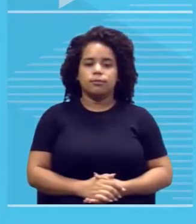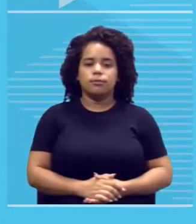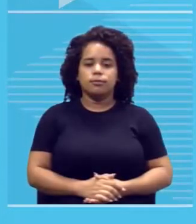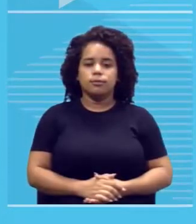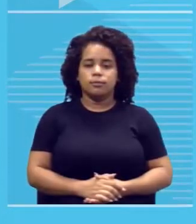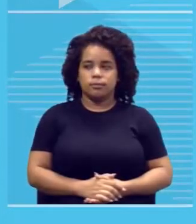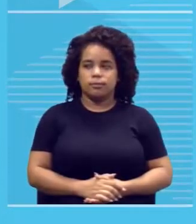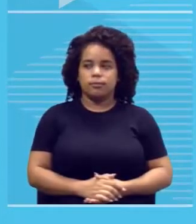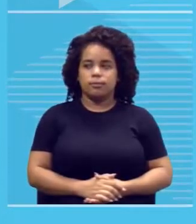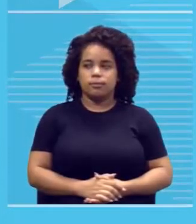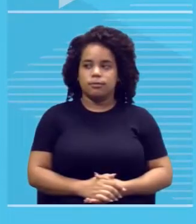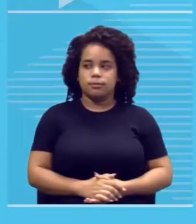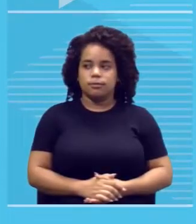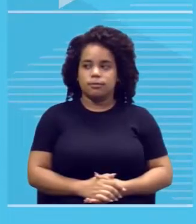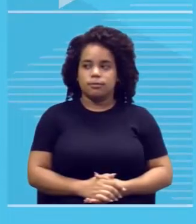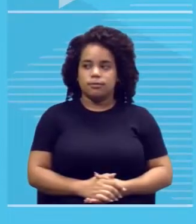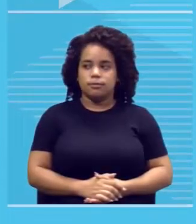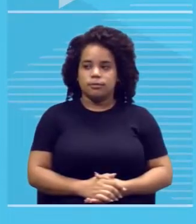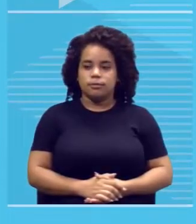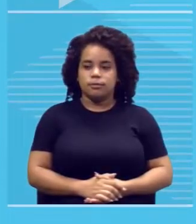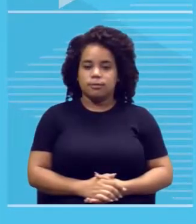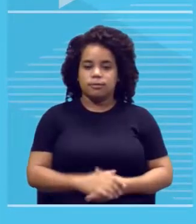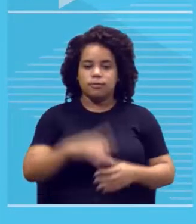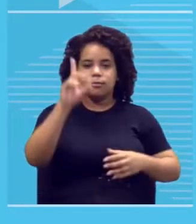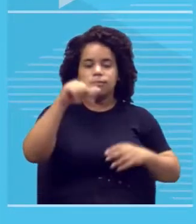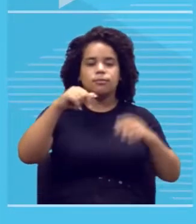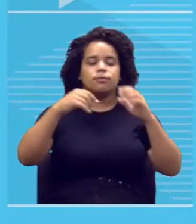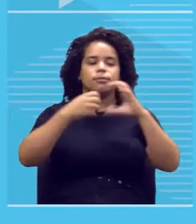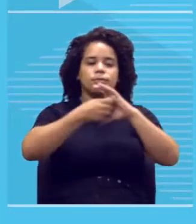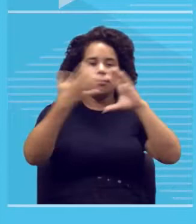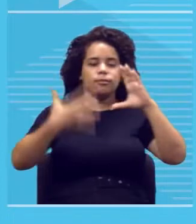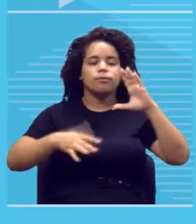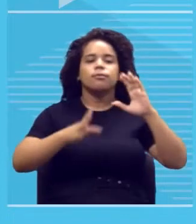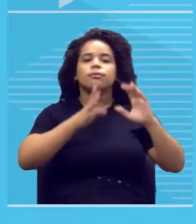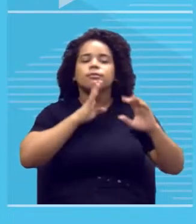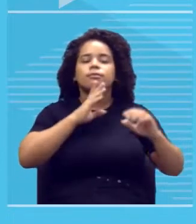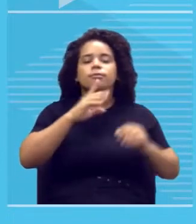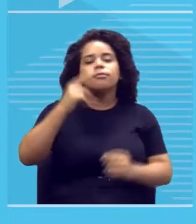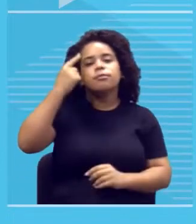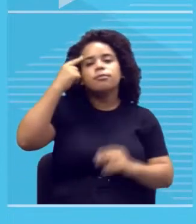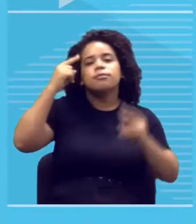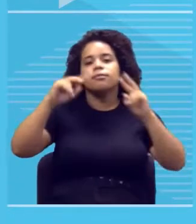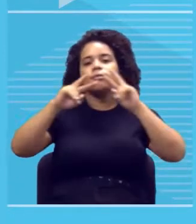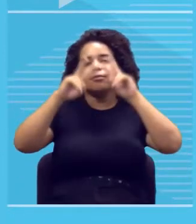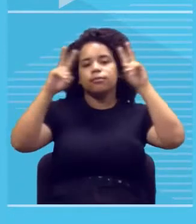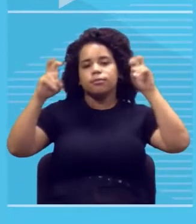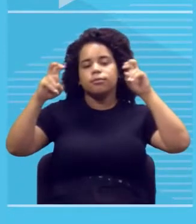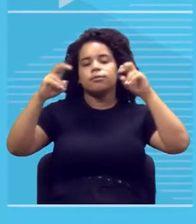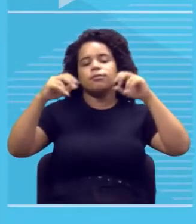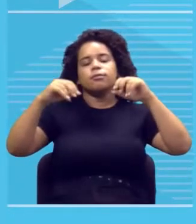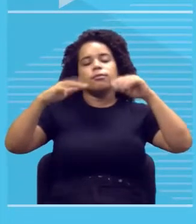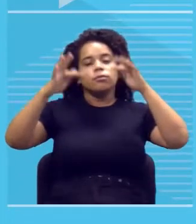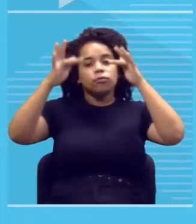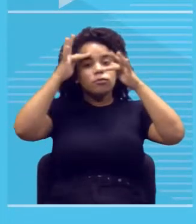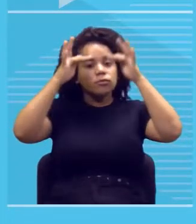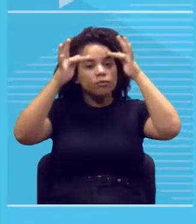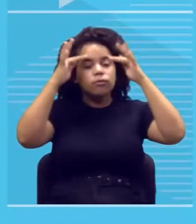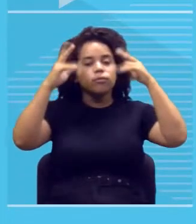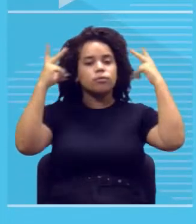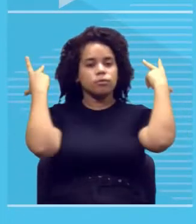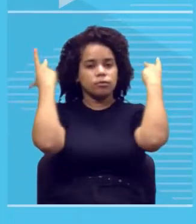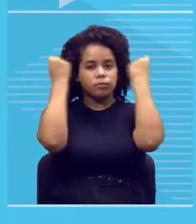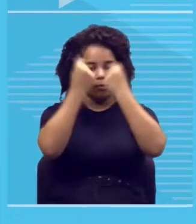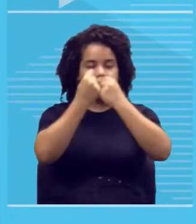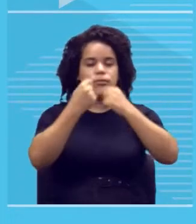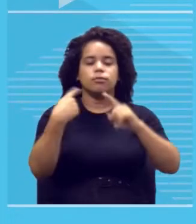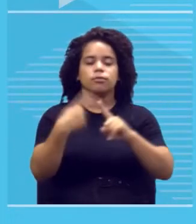estrutura do pensamento filosófico grego ocidental antigo Aristóteles quando